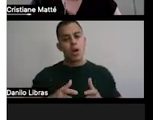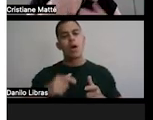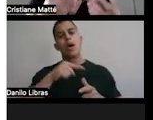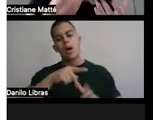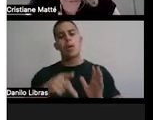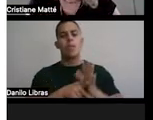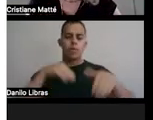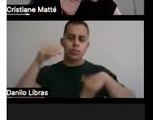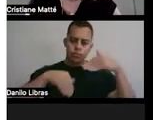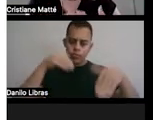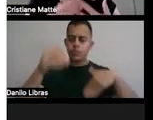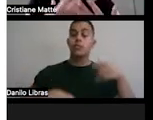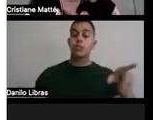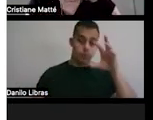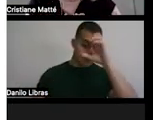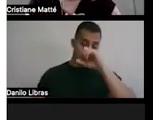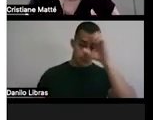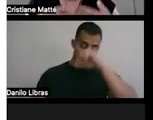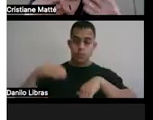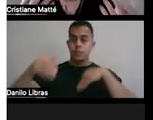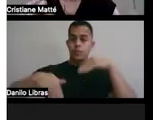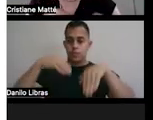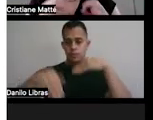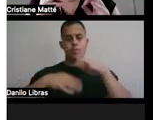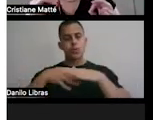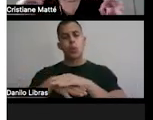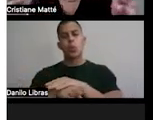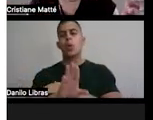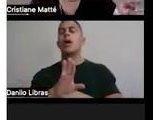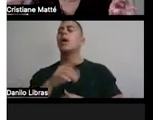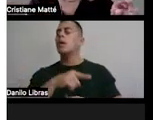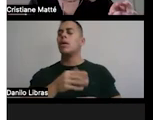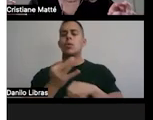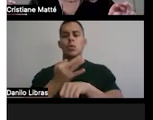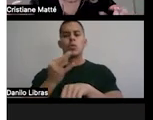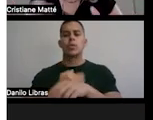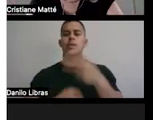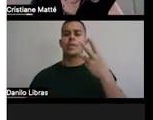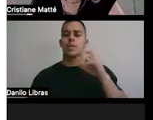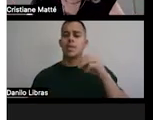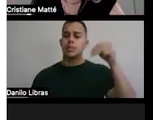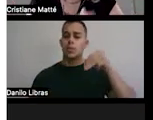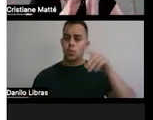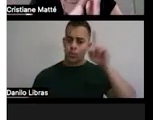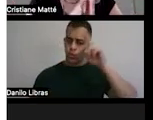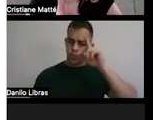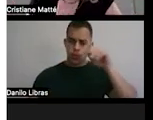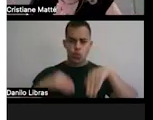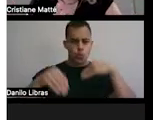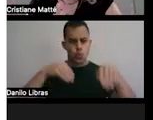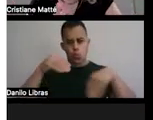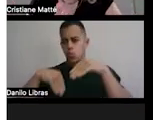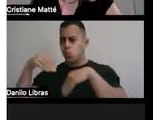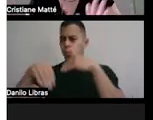aquático, e ela vai aprender a nadar de uma forma adequada, e ela aguenta tranquilamente 30 minutos por dia nadando, de segunda